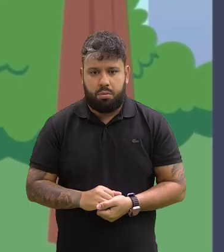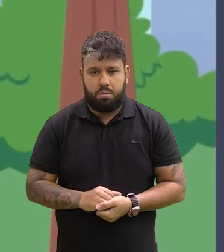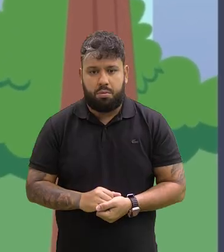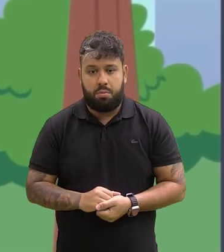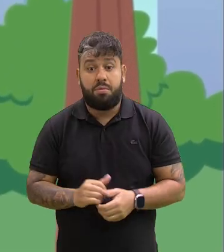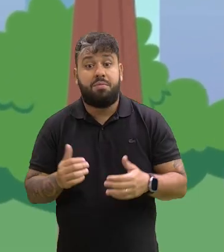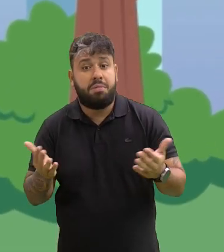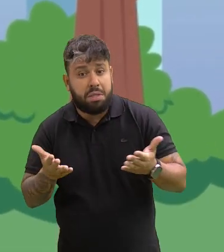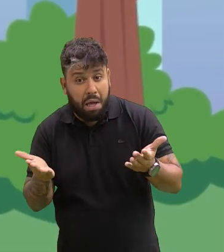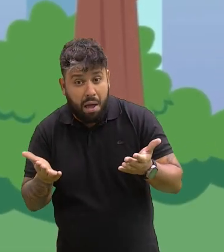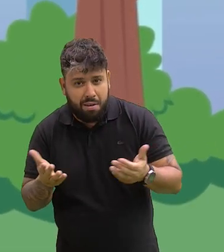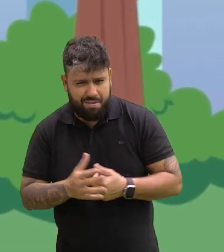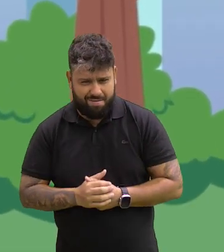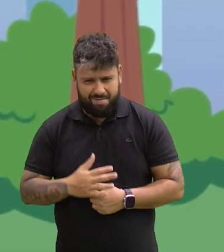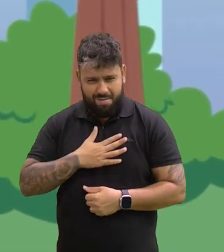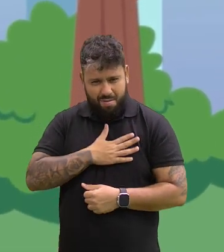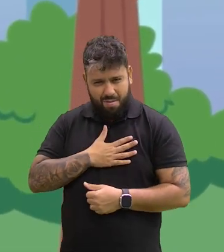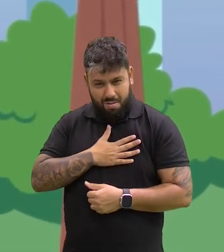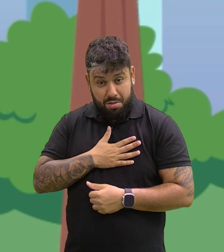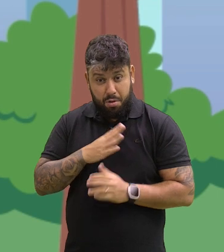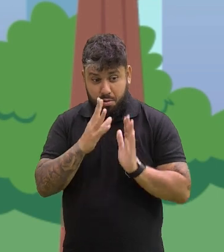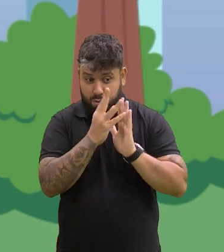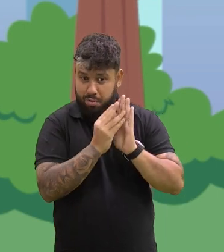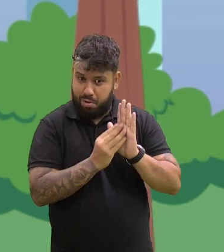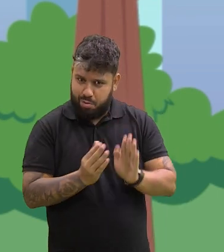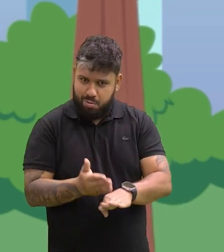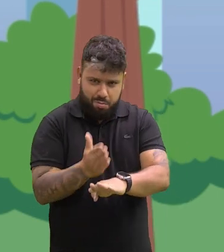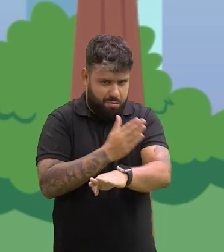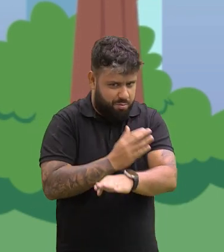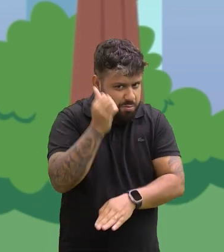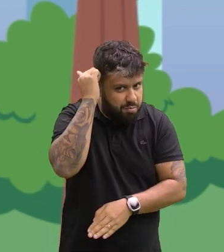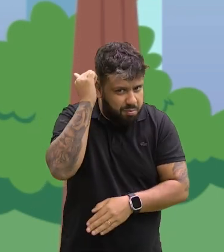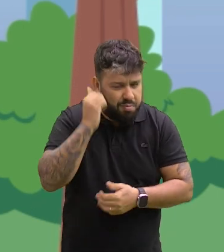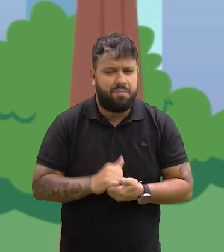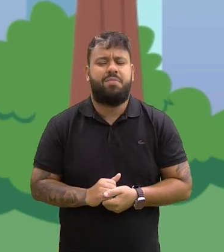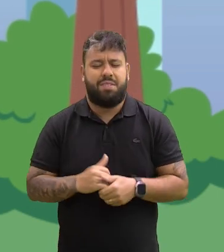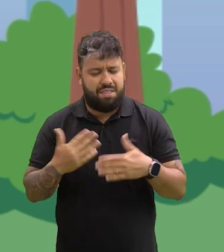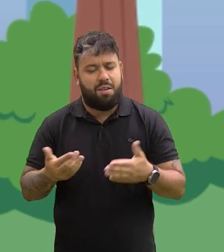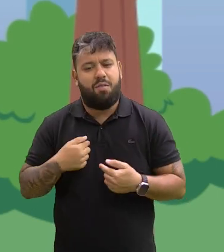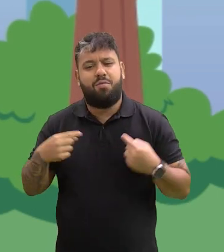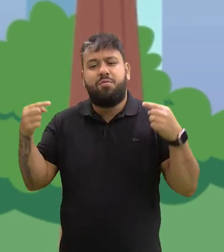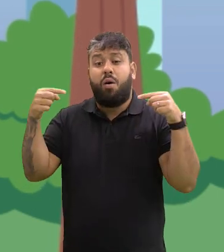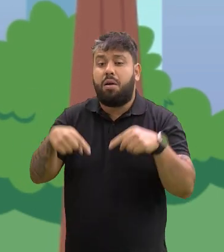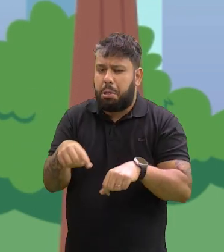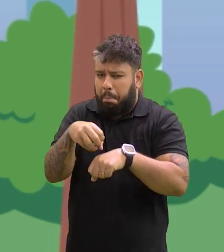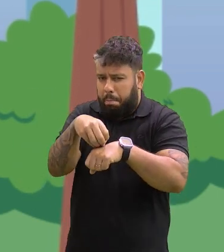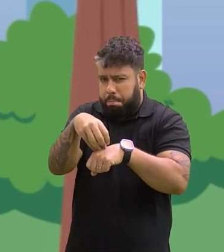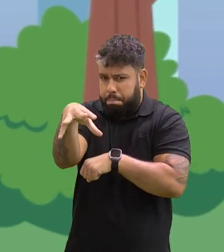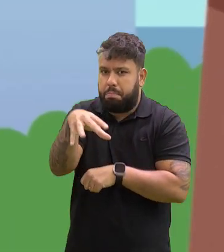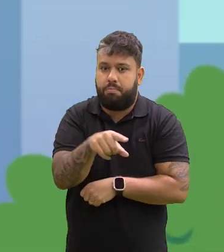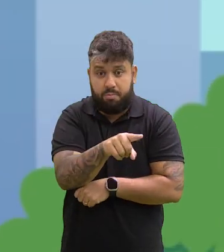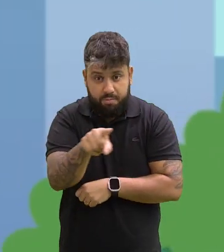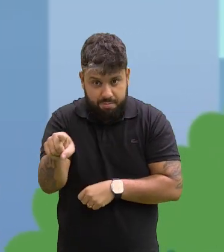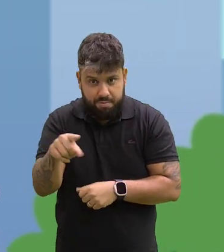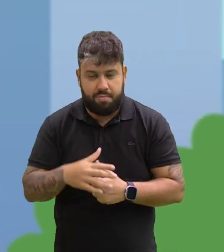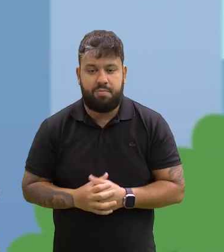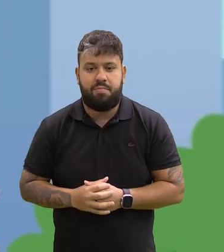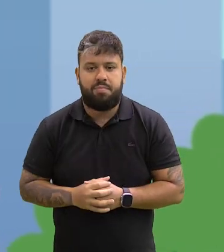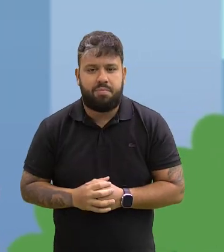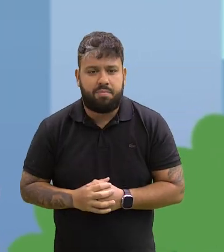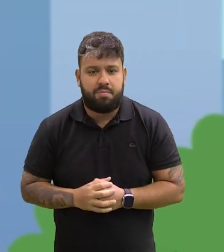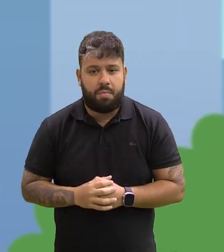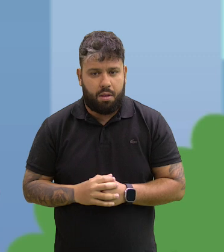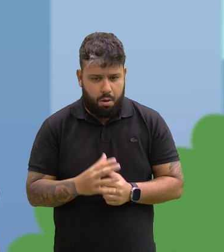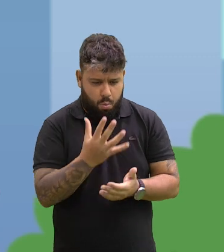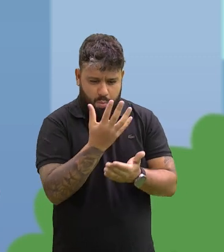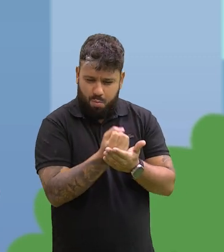E aí, pessoal? Estão gostando do conteúdo do Preveste? Então, eu estou aqui para dar um recadinho para vocês. Instalando